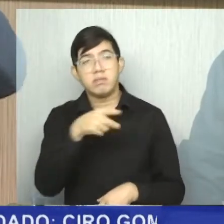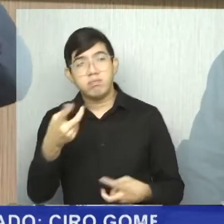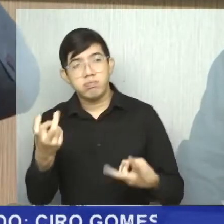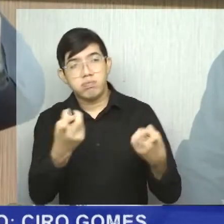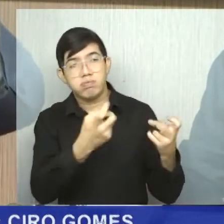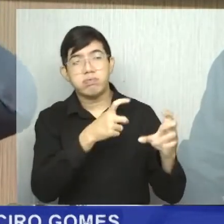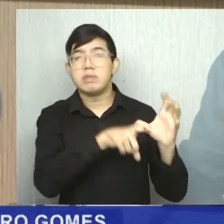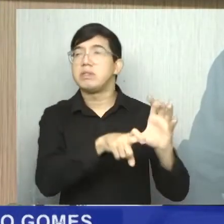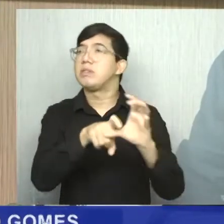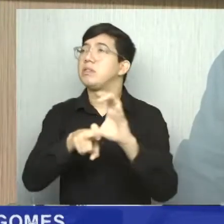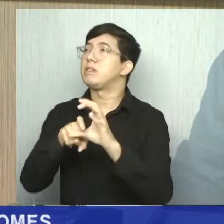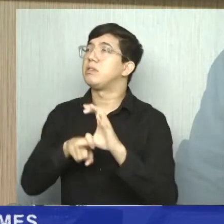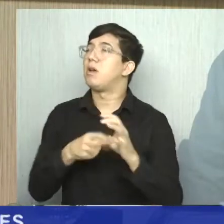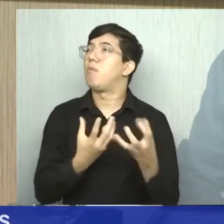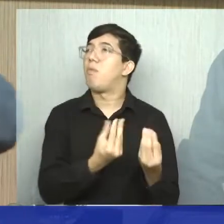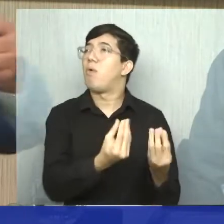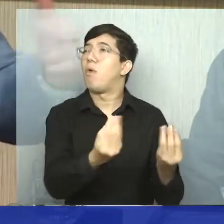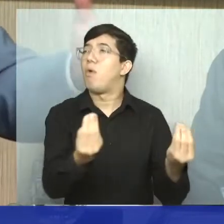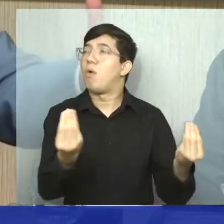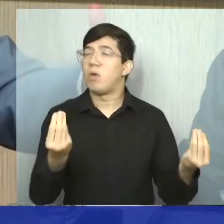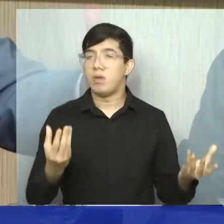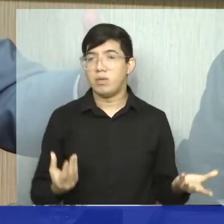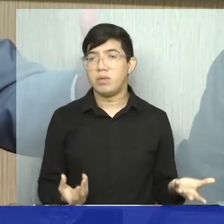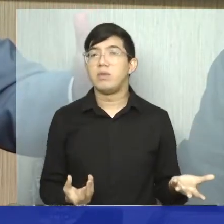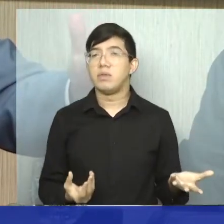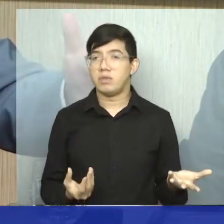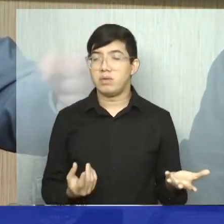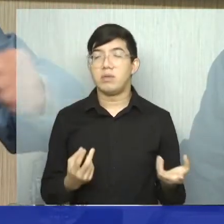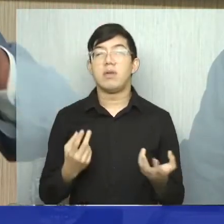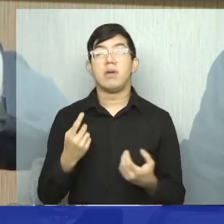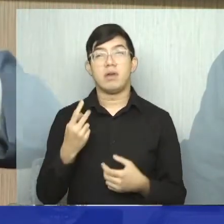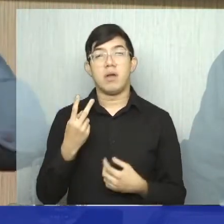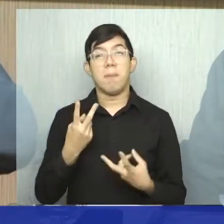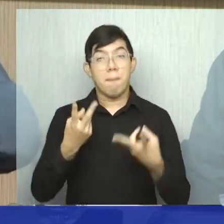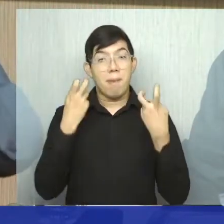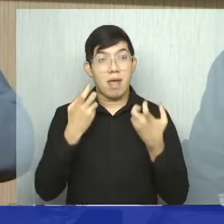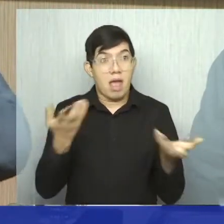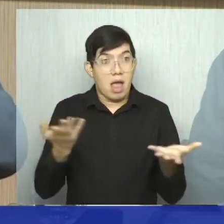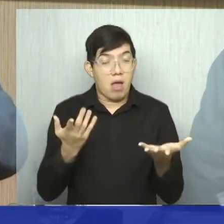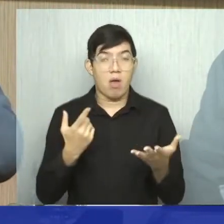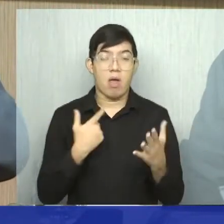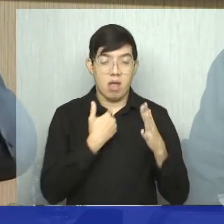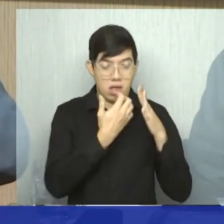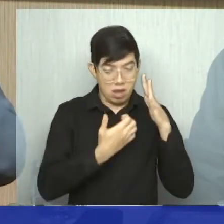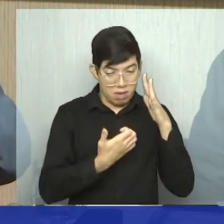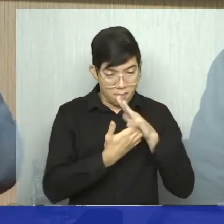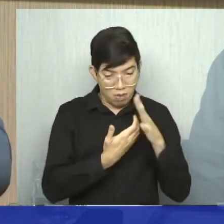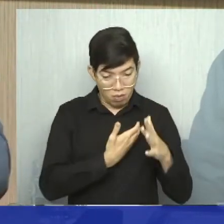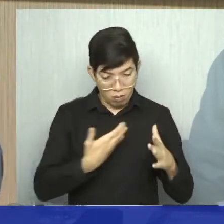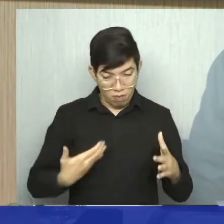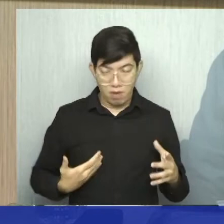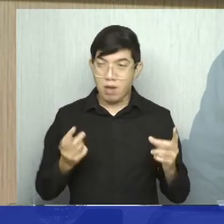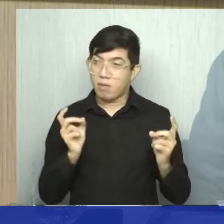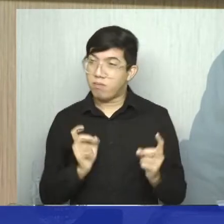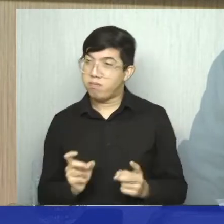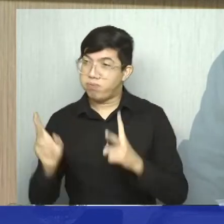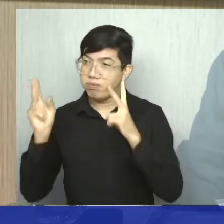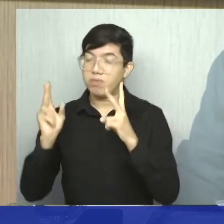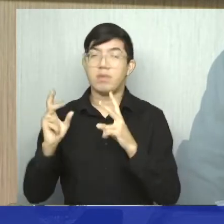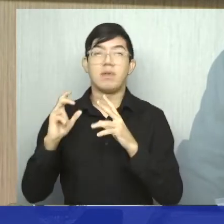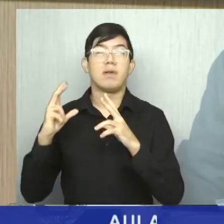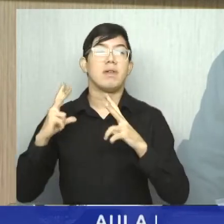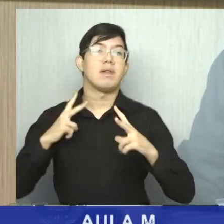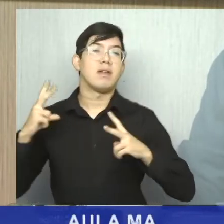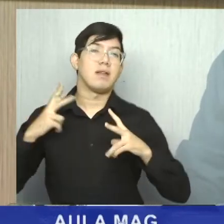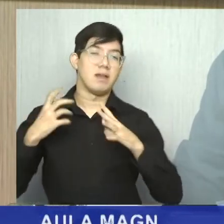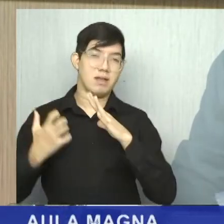isso que é essa sanha de trocar ativo financeiro por privatização. Essa pressão violenta, essa pressa para entregar a Eletrobras, é porque estão